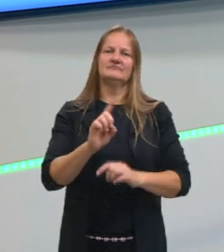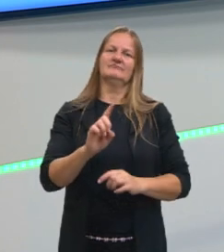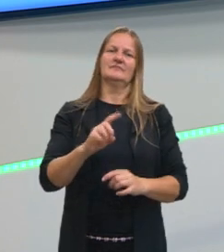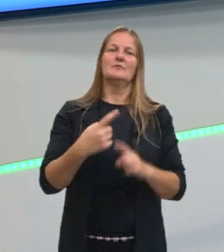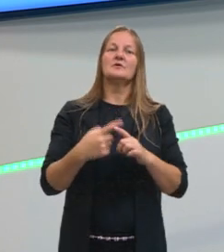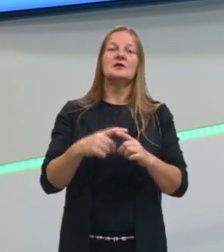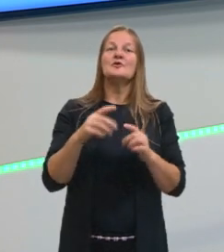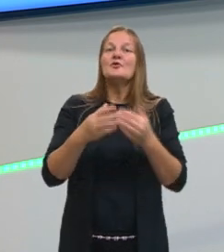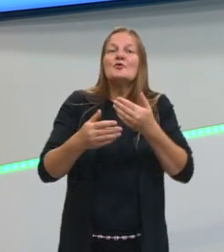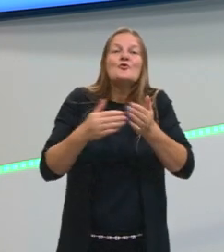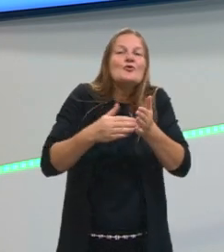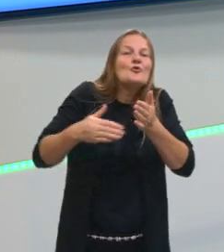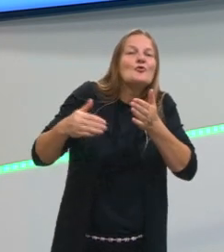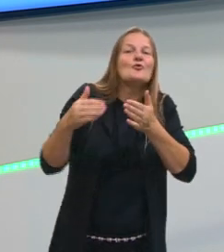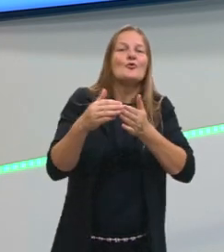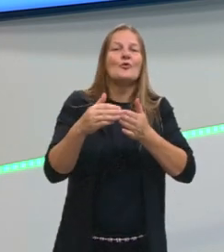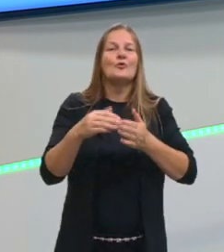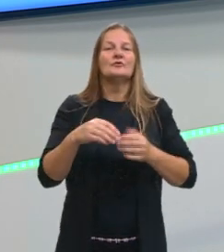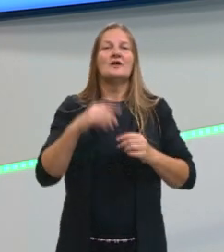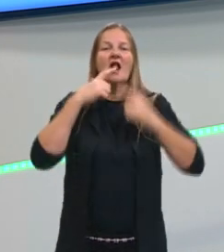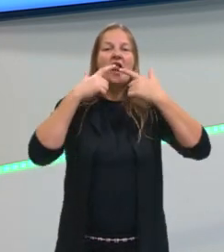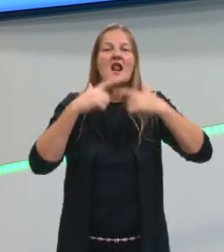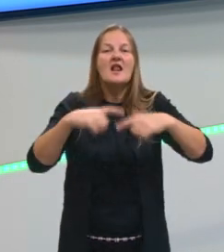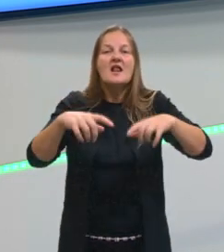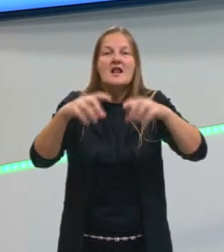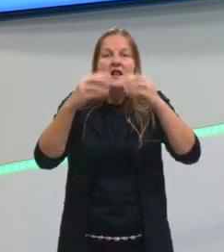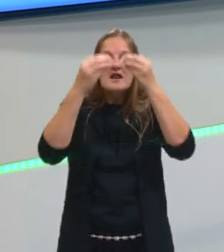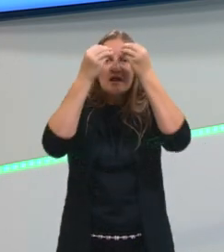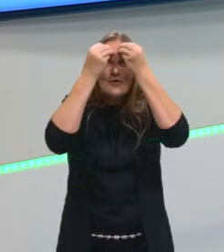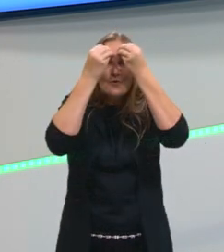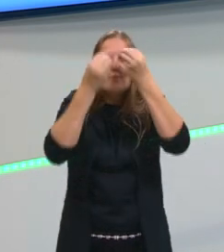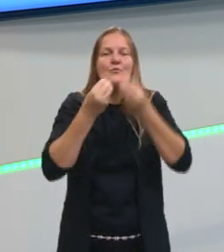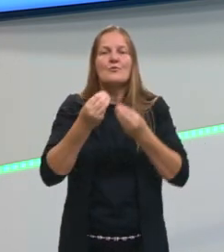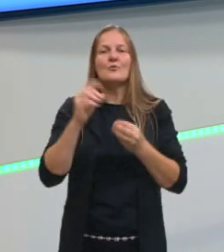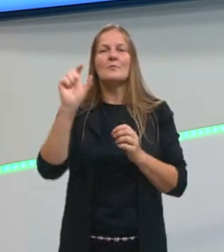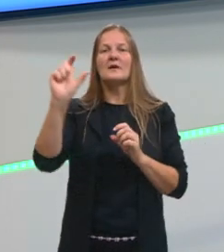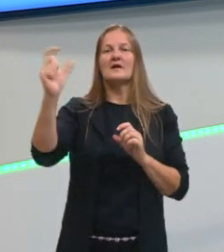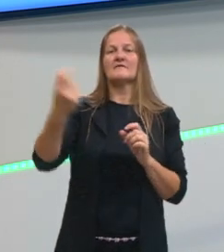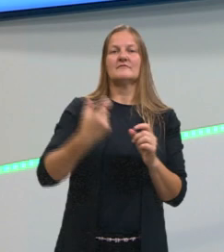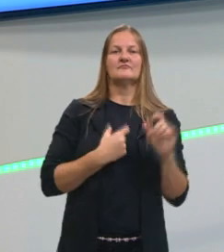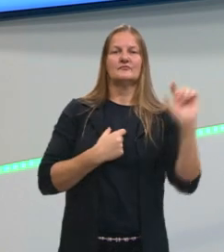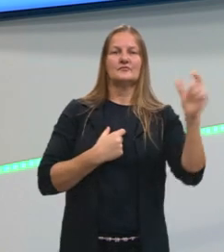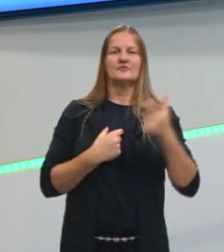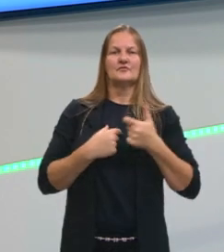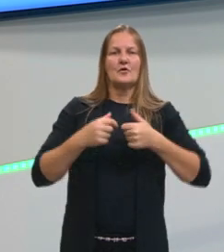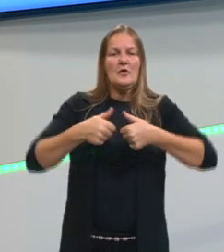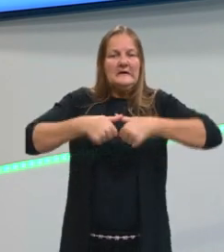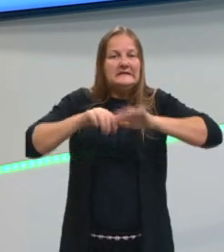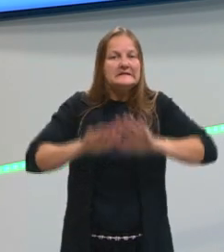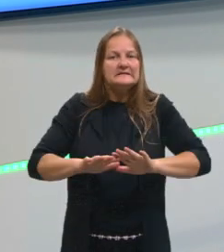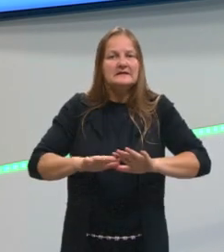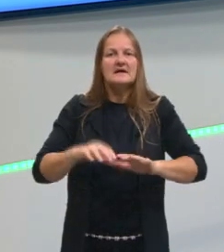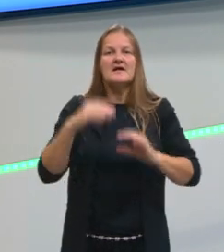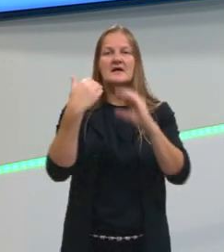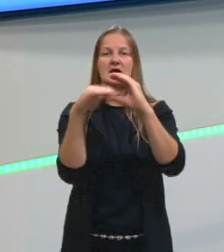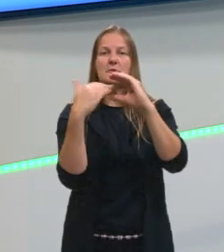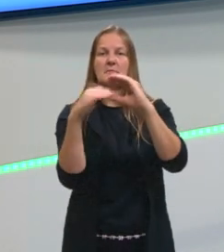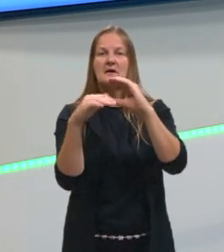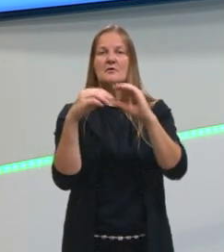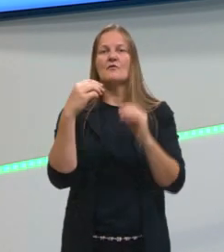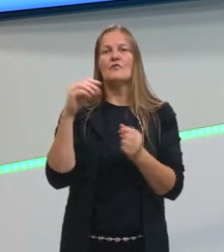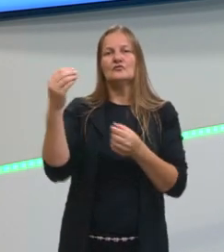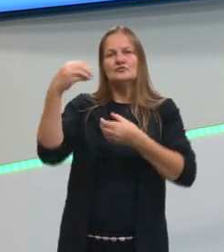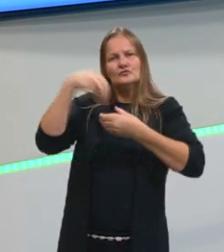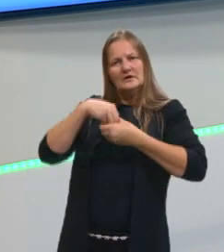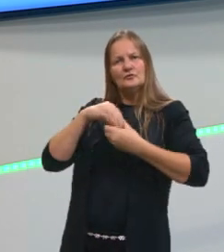porque na verdade Quem determina a linguagem Quem determina se os estrangeirismos vão ficar se a palavra e-mail ela vai